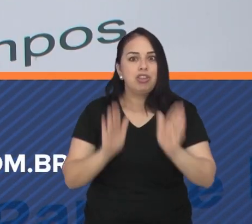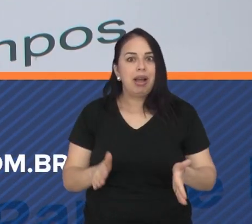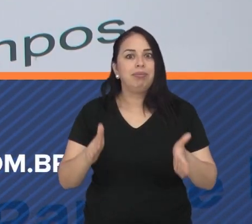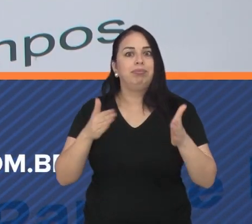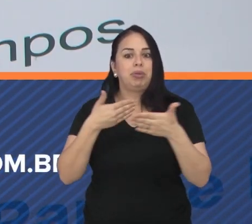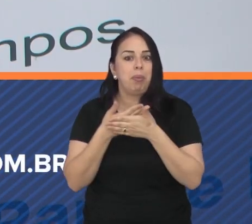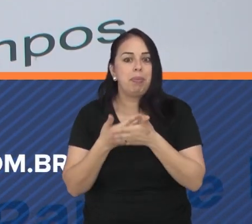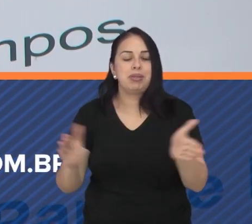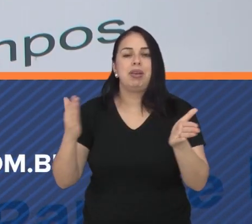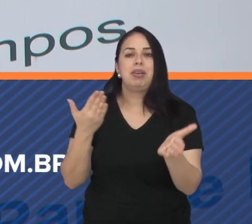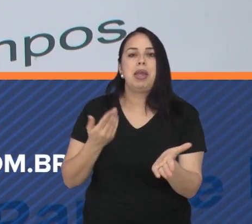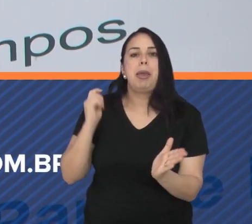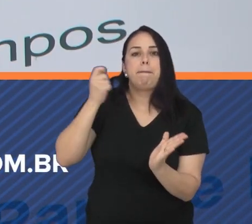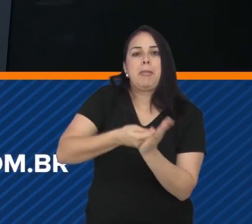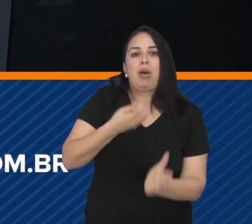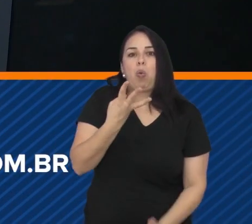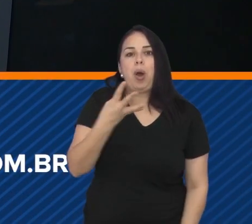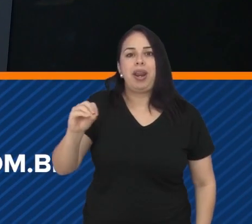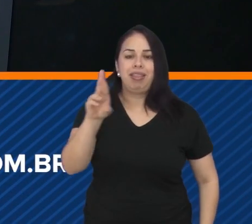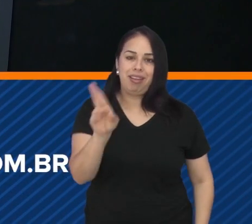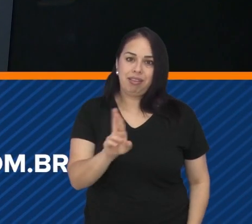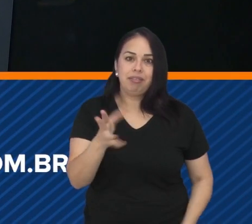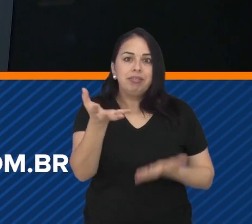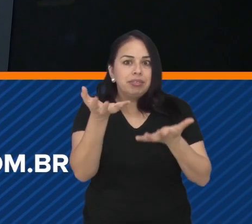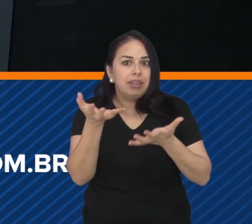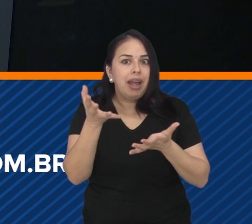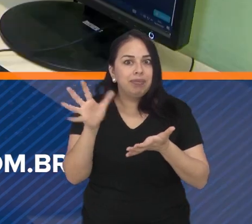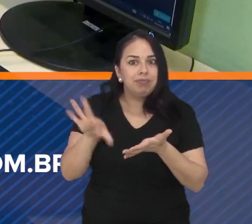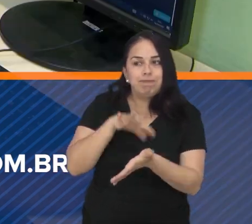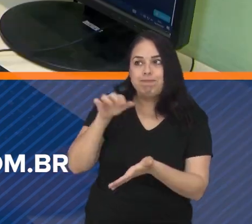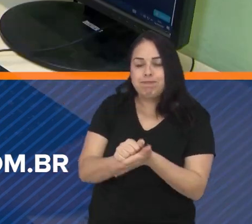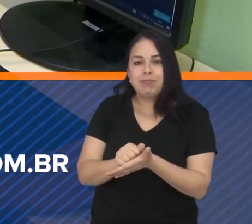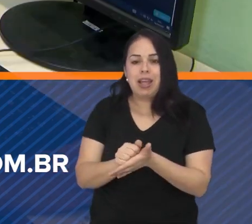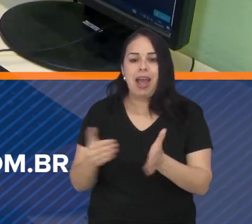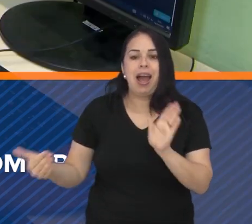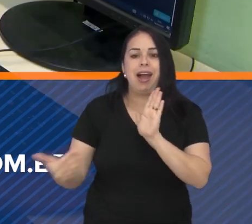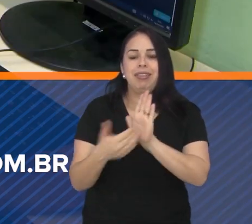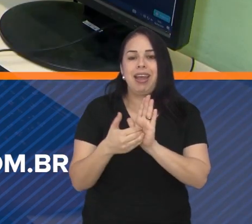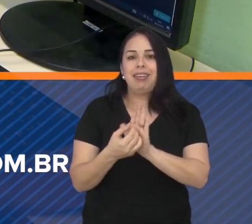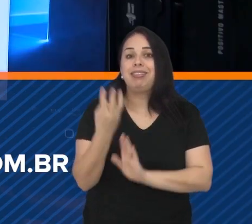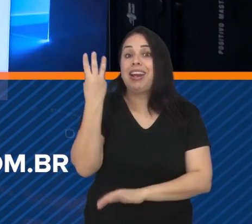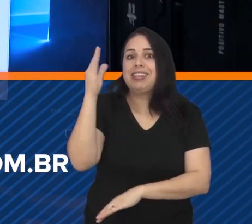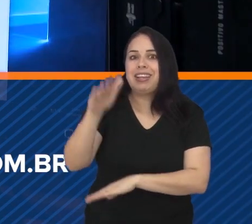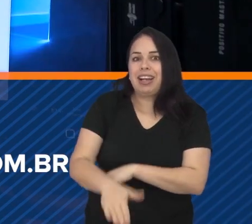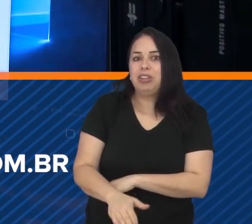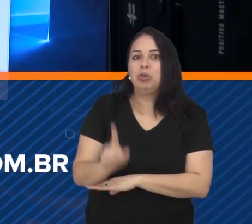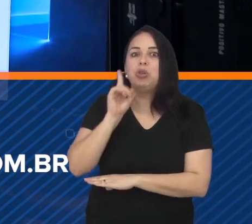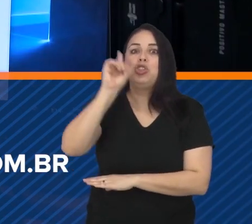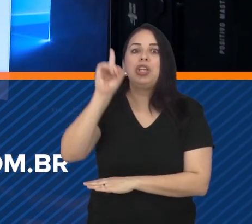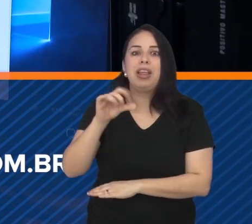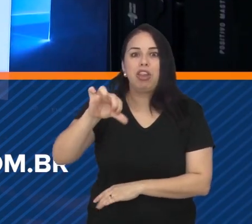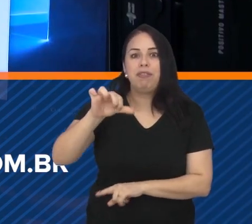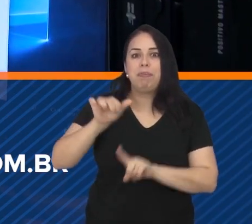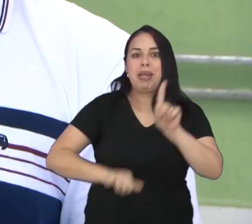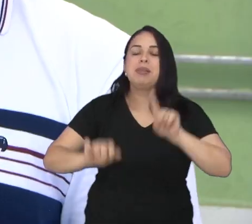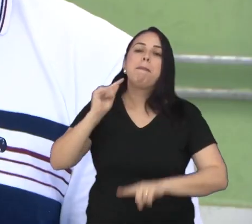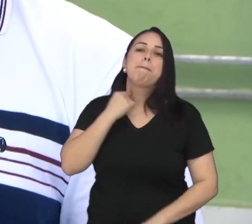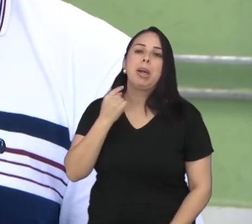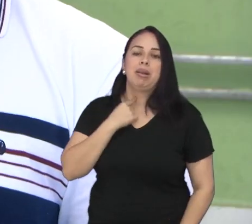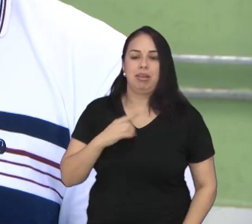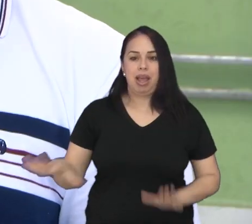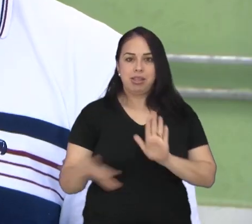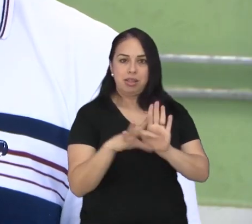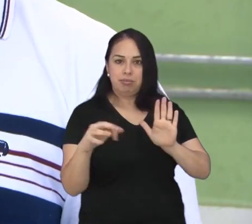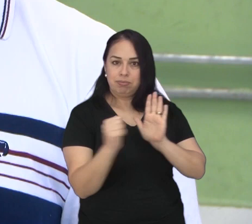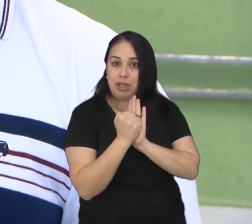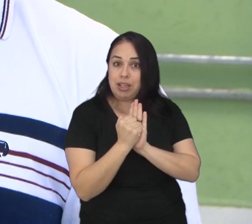estão abertas e a taxa de inscrição é de R$ 40. Quem quiser se candidatar tem até 3 da tarde do dia 9 de maio. As